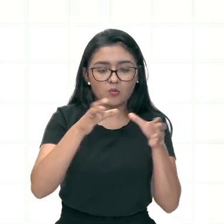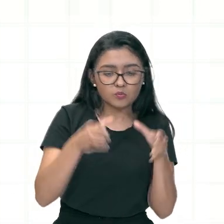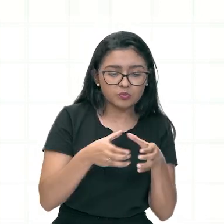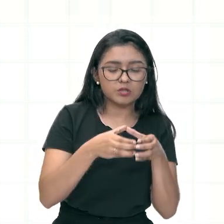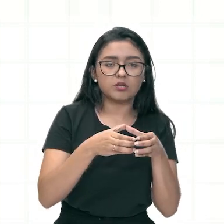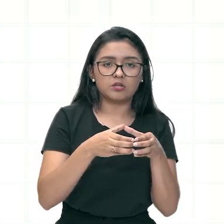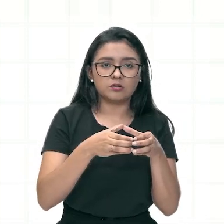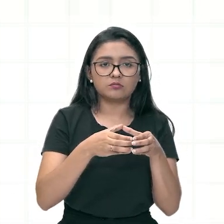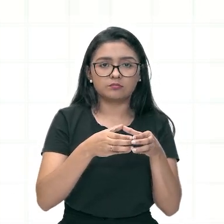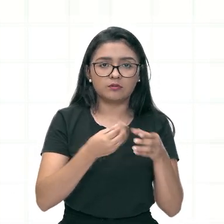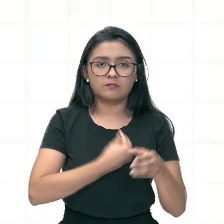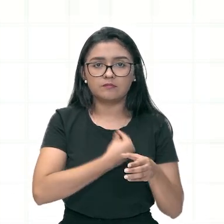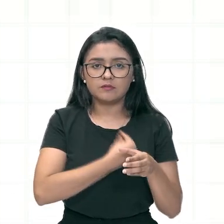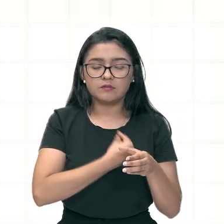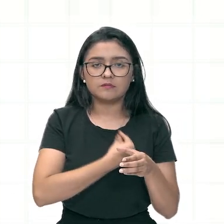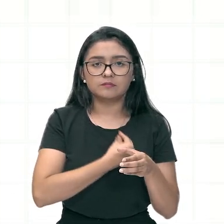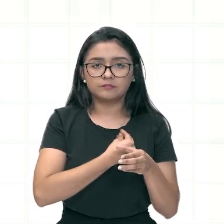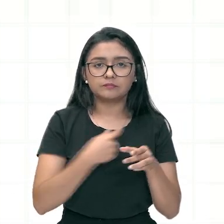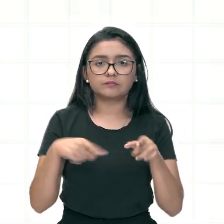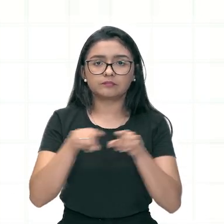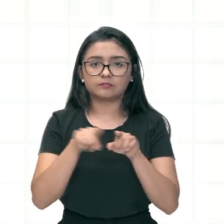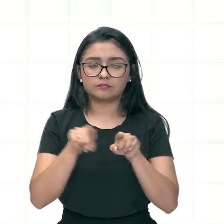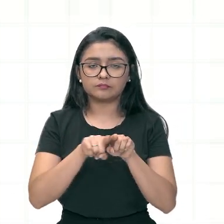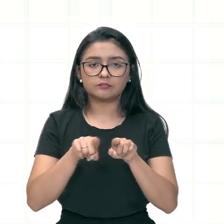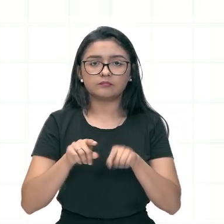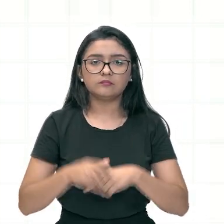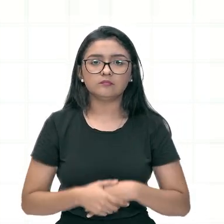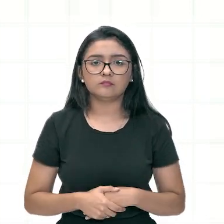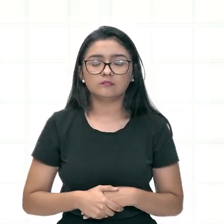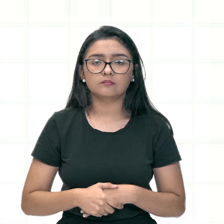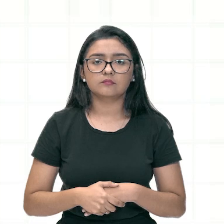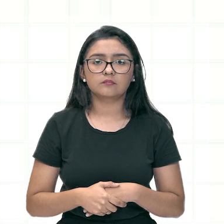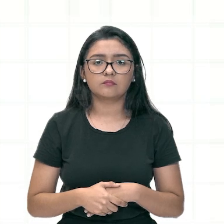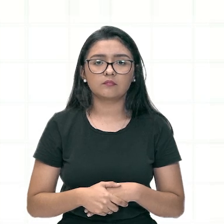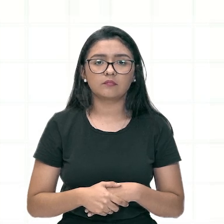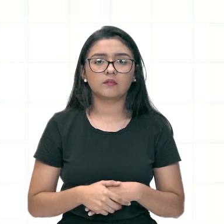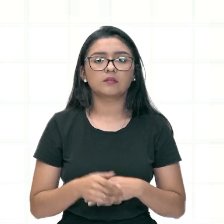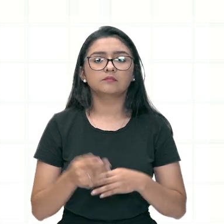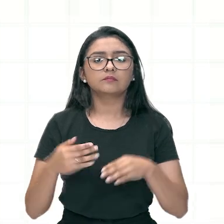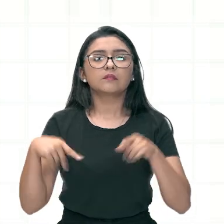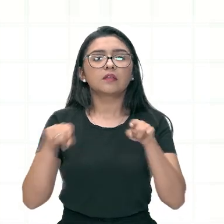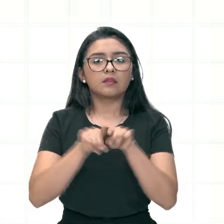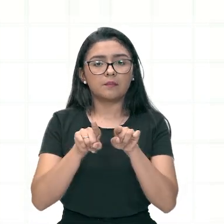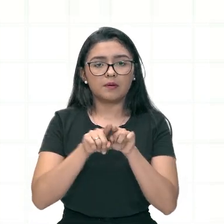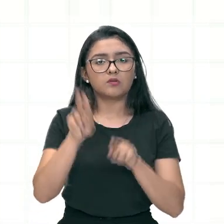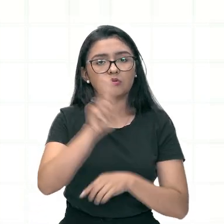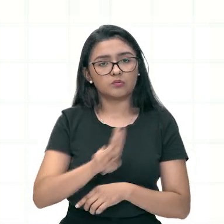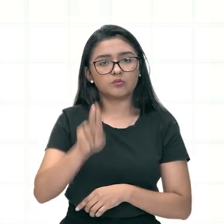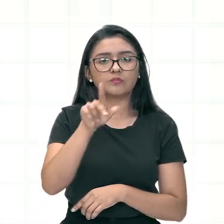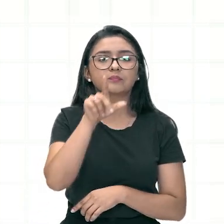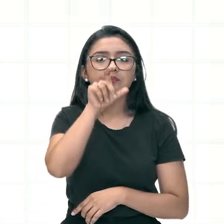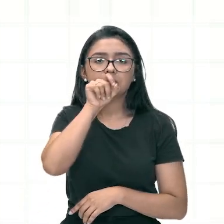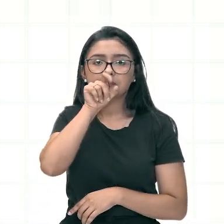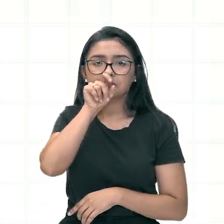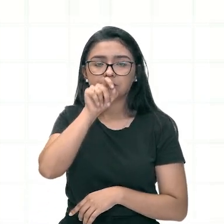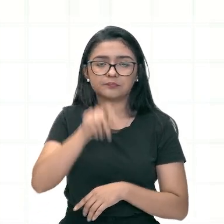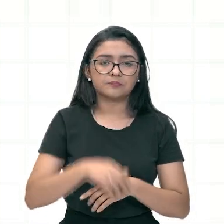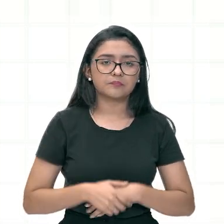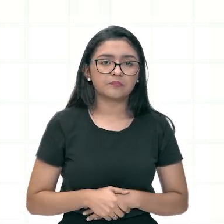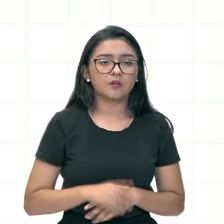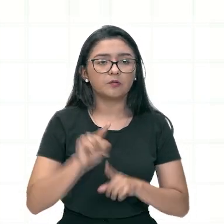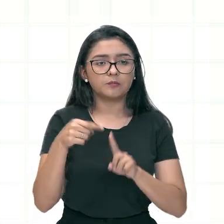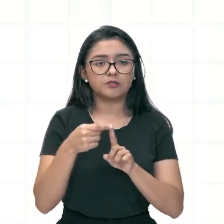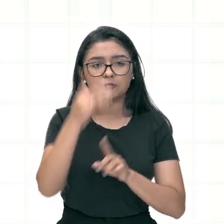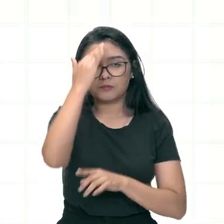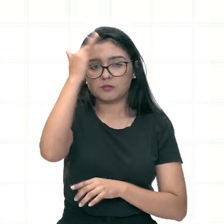para fazer um cafuné numa outra ave, por exemplo. Então a gente tem aí esse bico córneo funcionando, né, também com